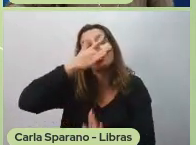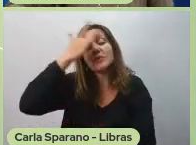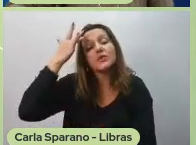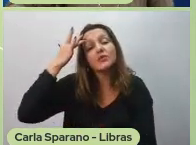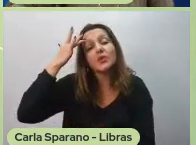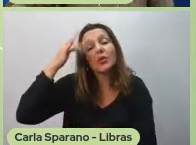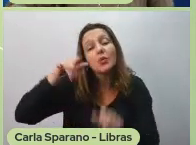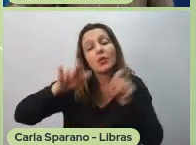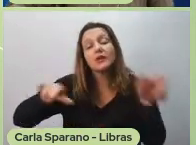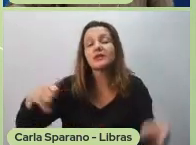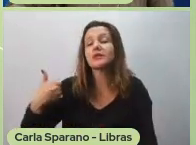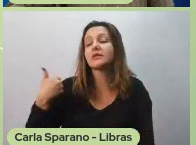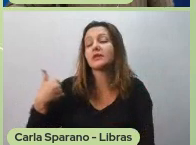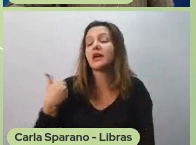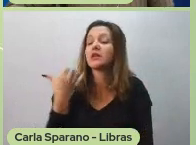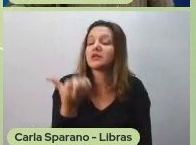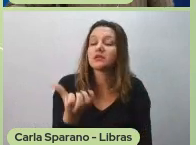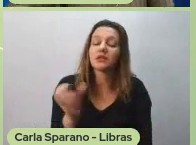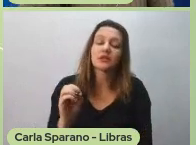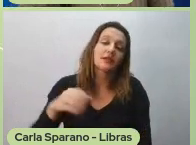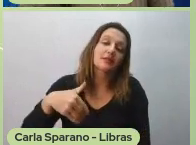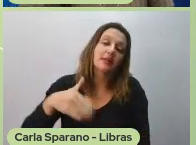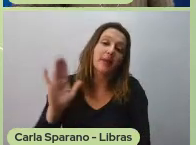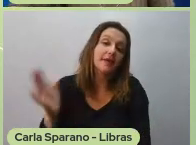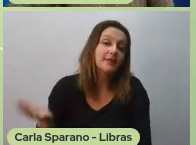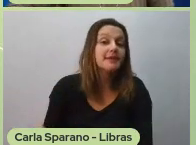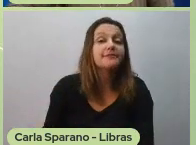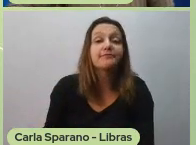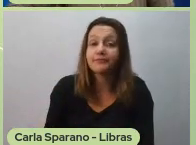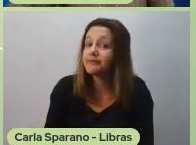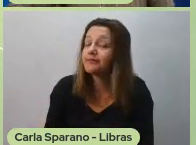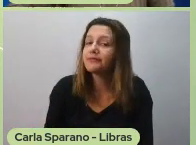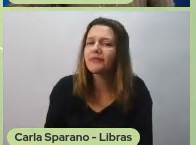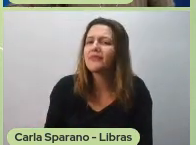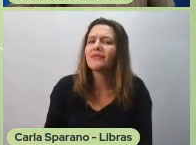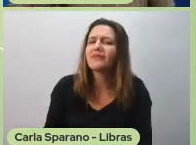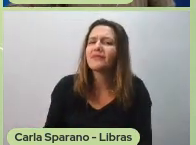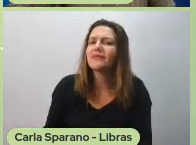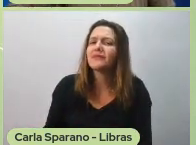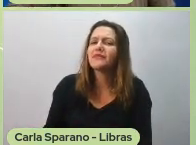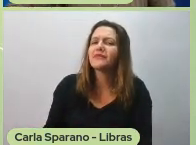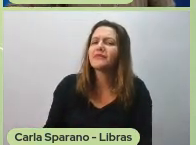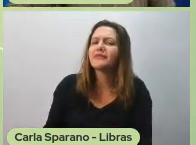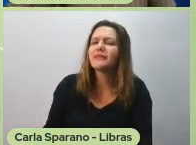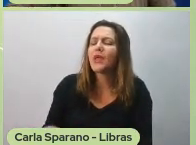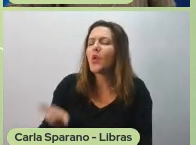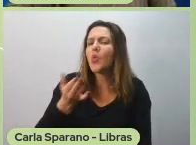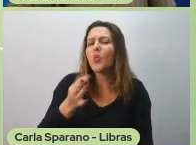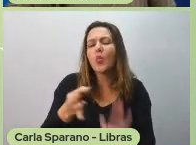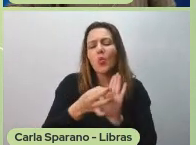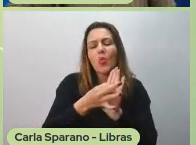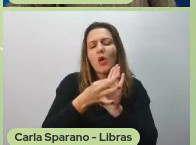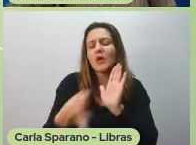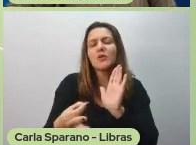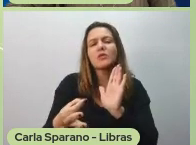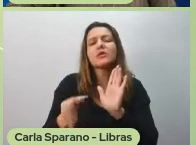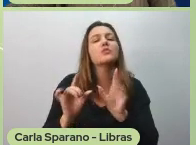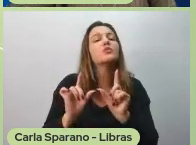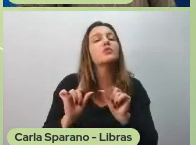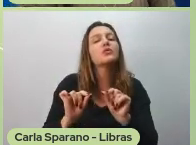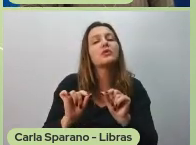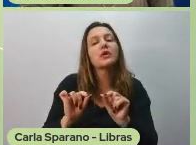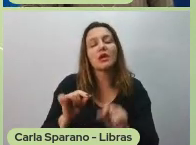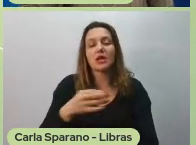60+. E um dos argumentos é de que o plano de saúde é caro.